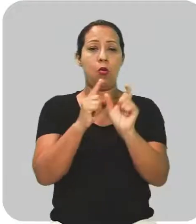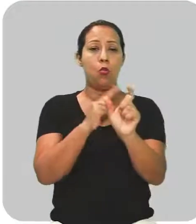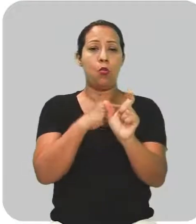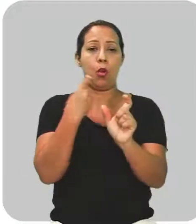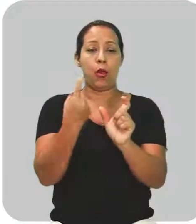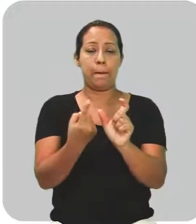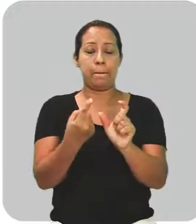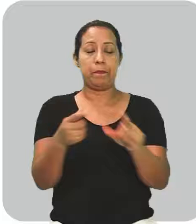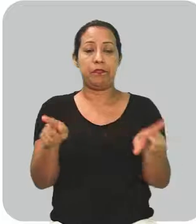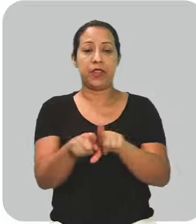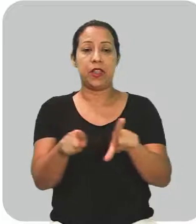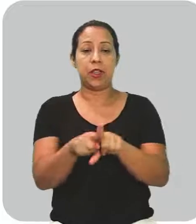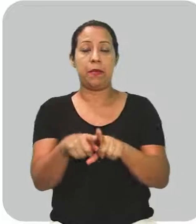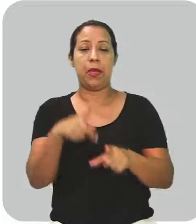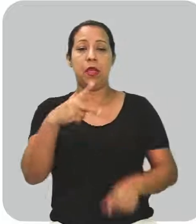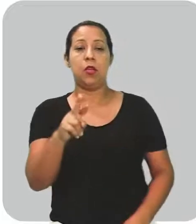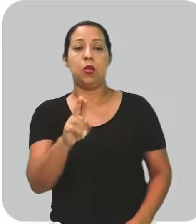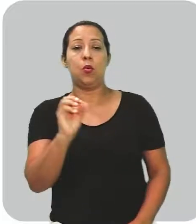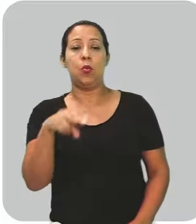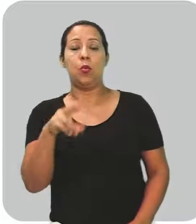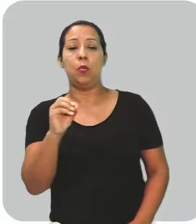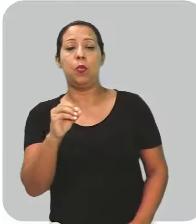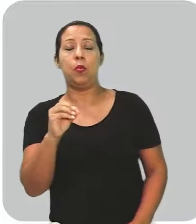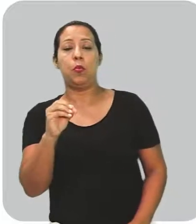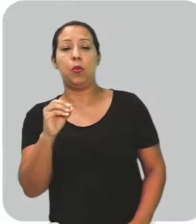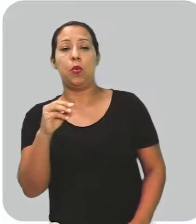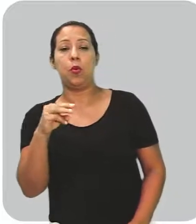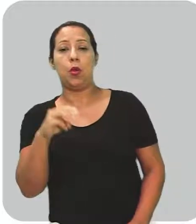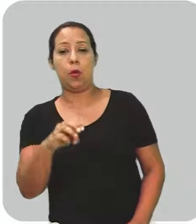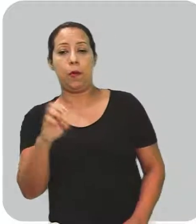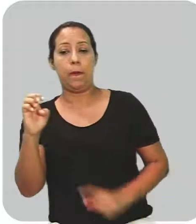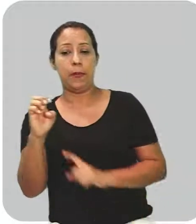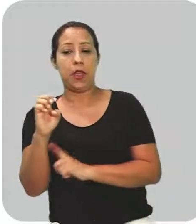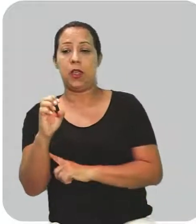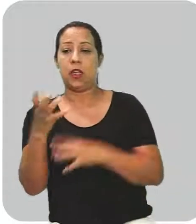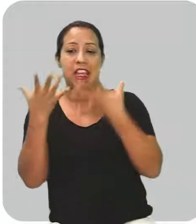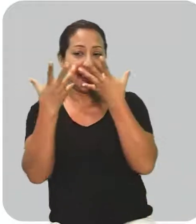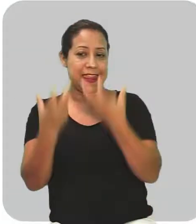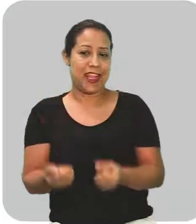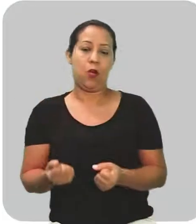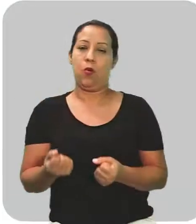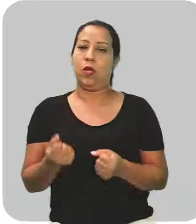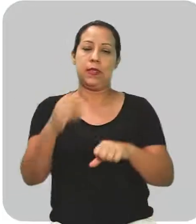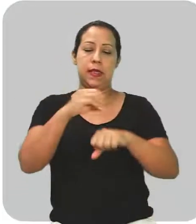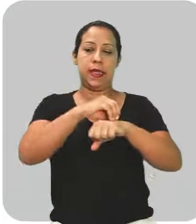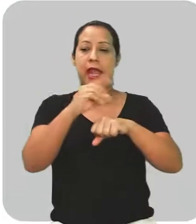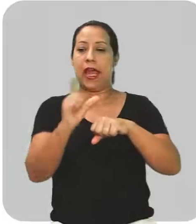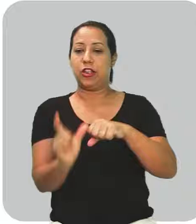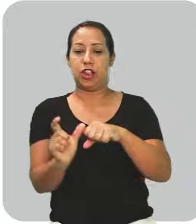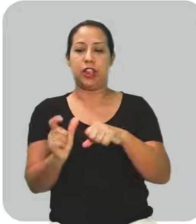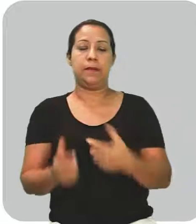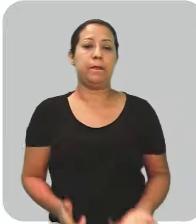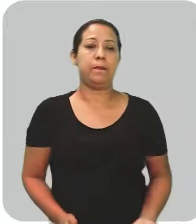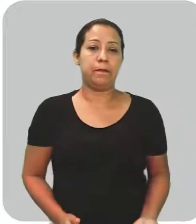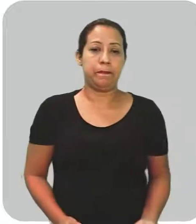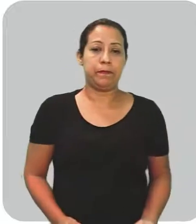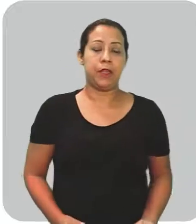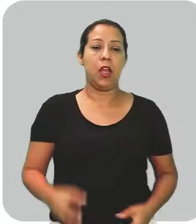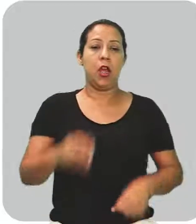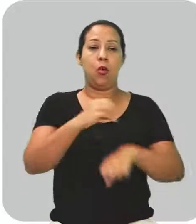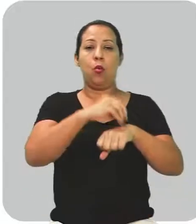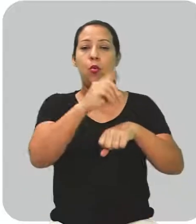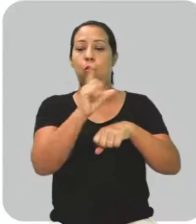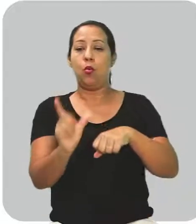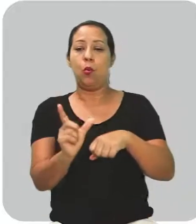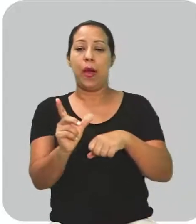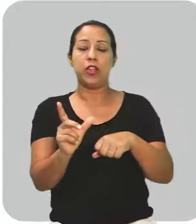dos pronomes que não admitem artigo. E o artigo é específico, tá? O artigo